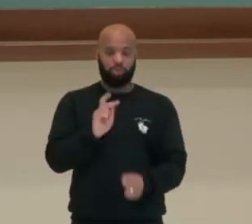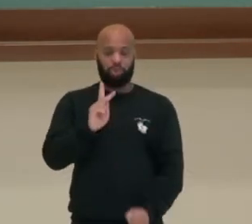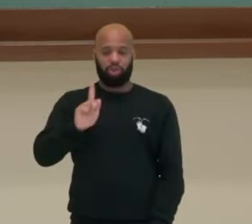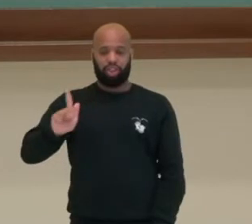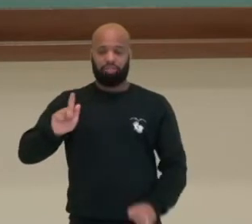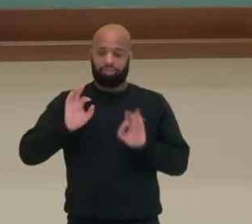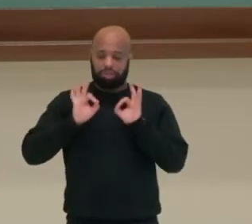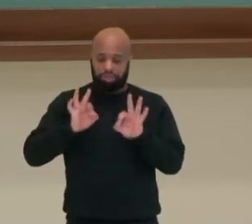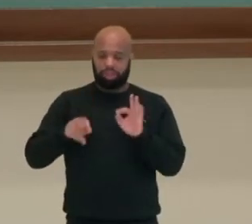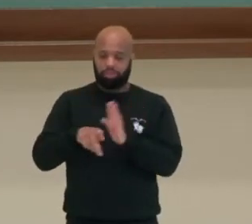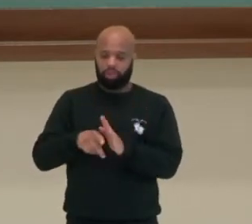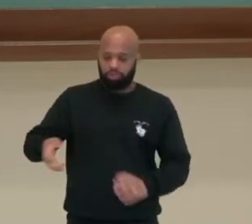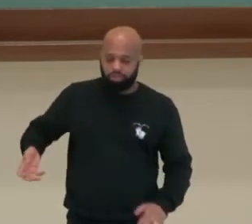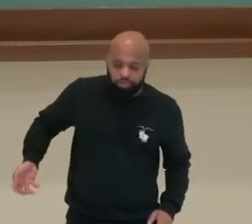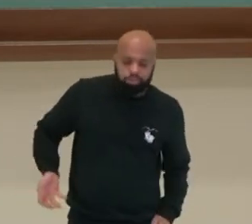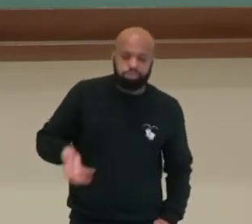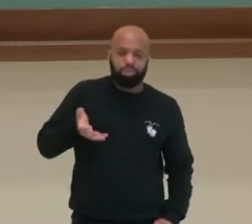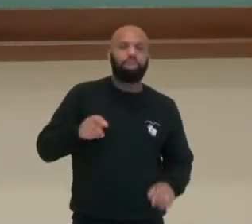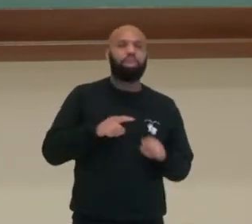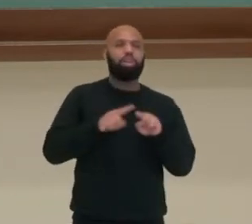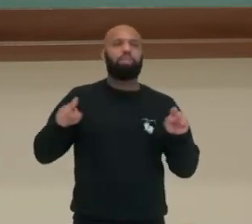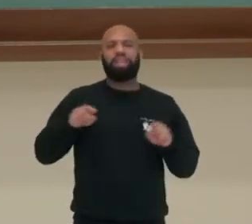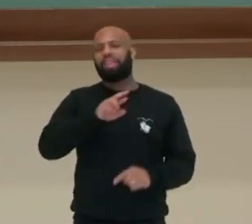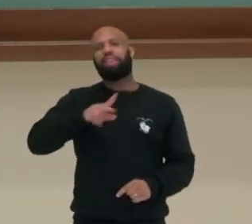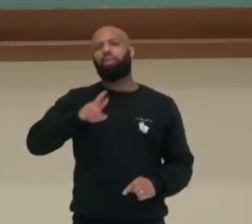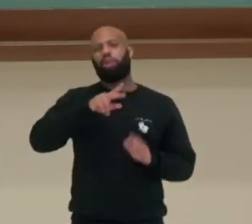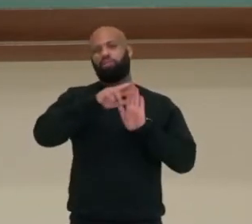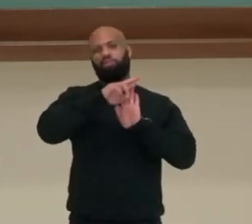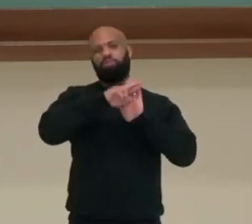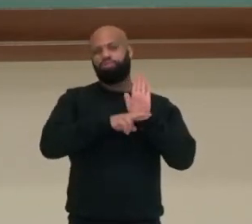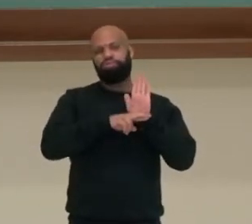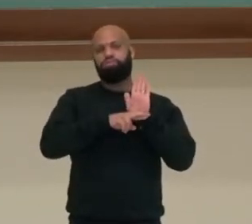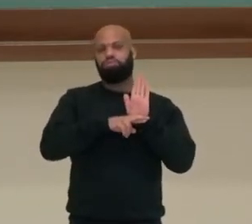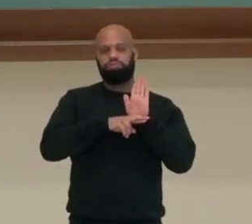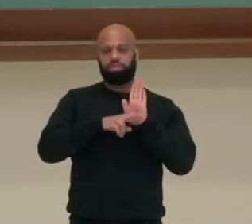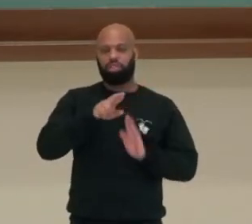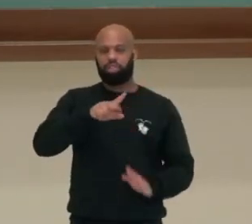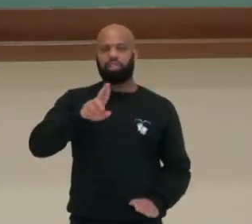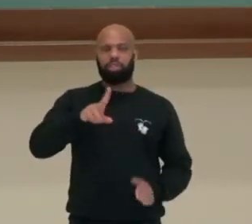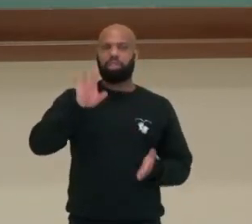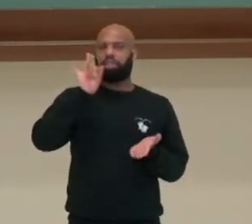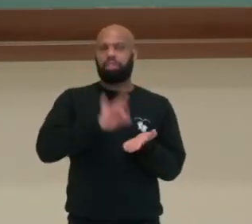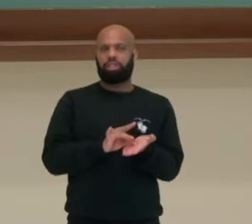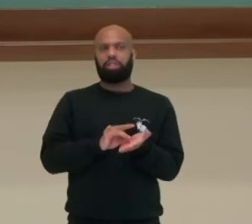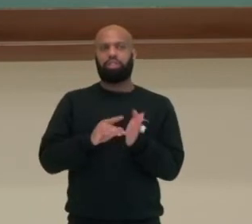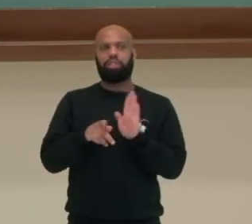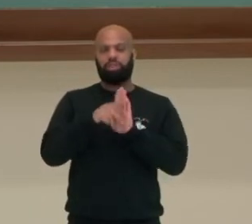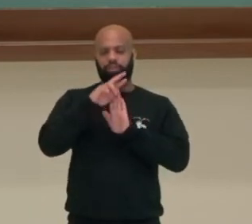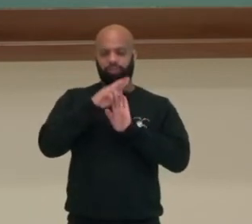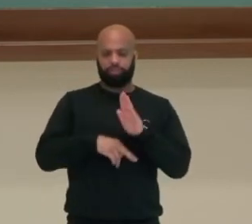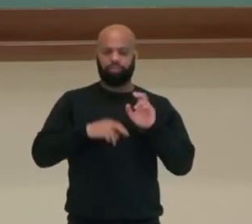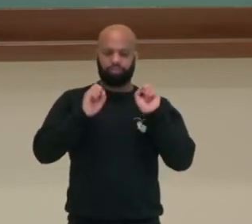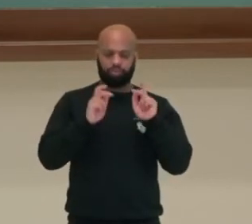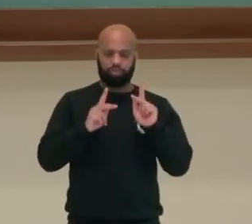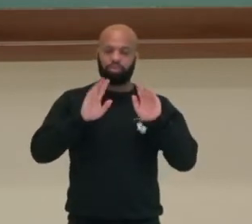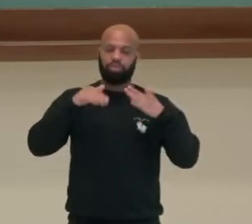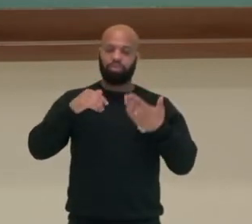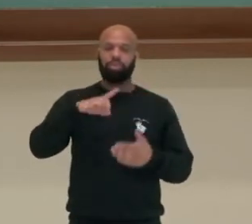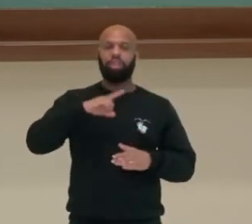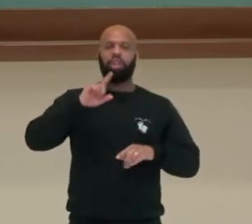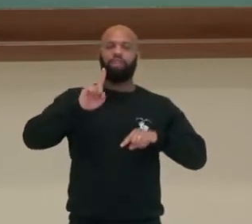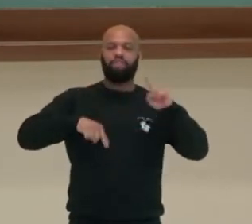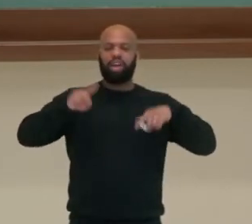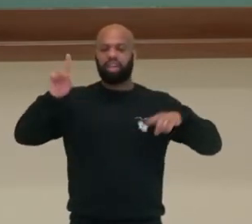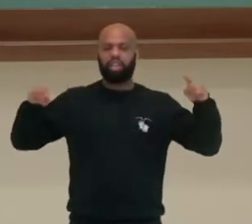esse lançamento, mas esse peso ainda não está regimentado, não está escrito na regra. Então, talvez alguma variação